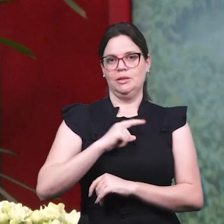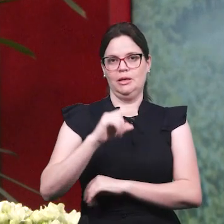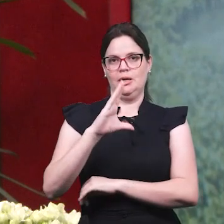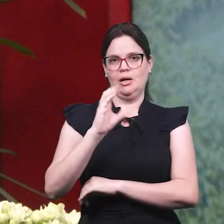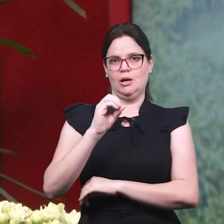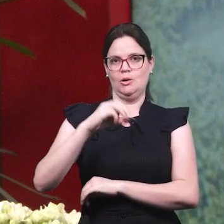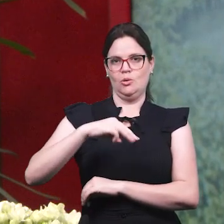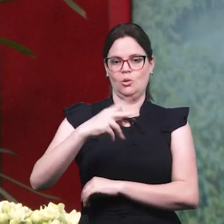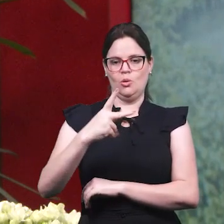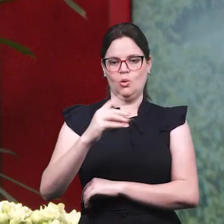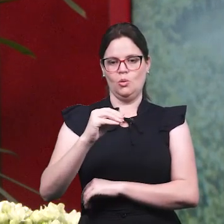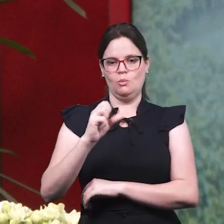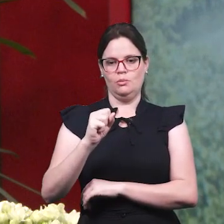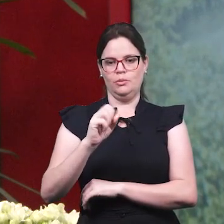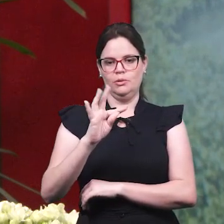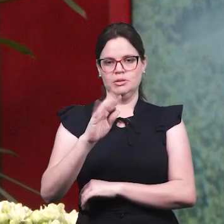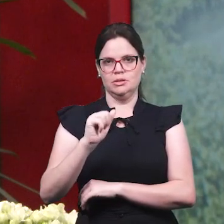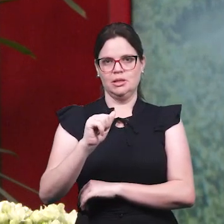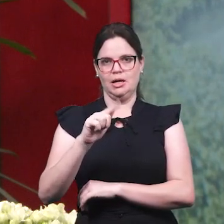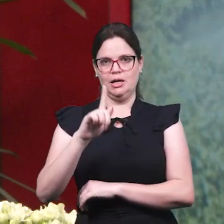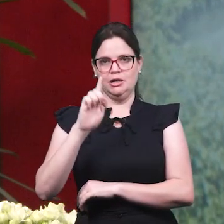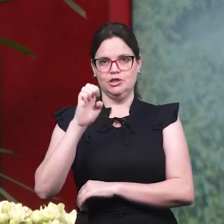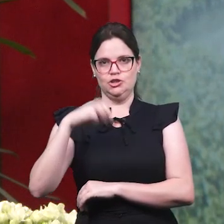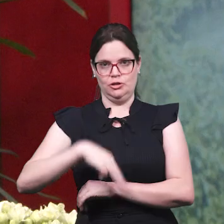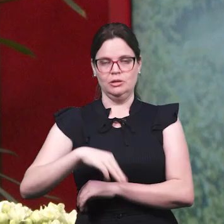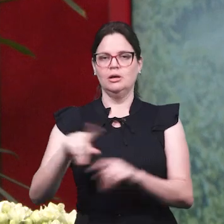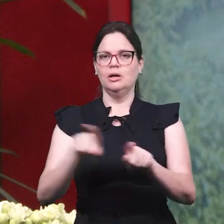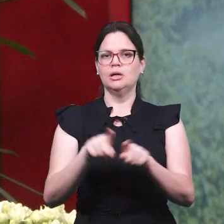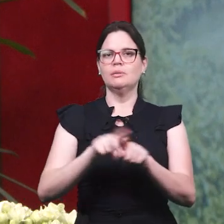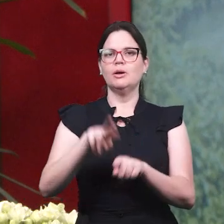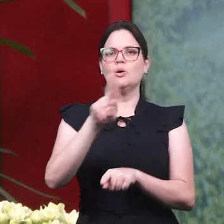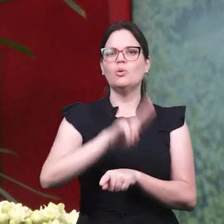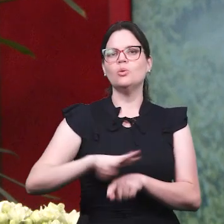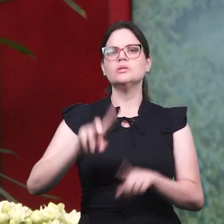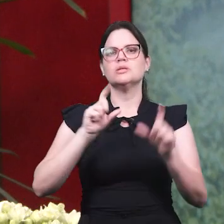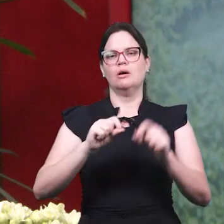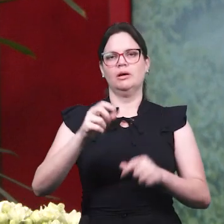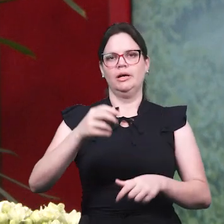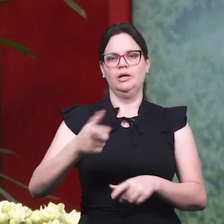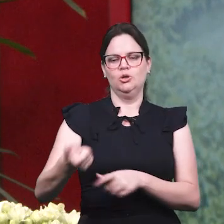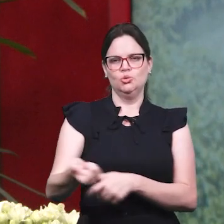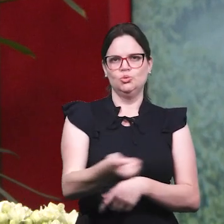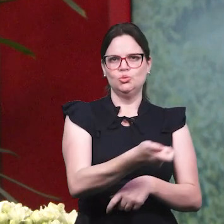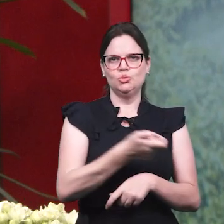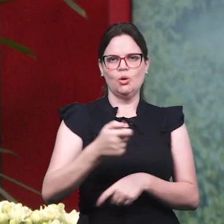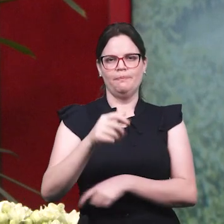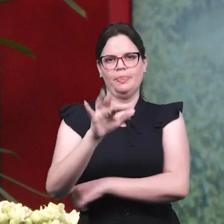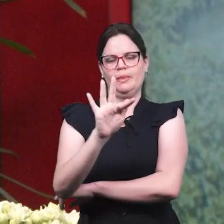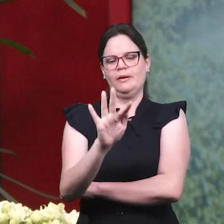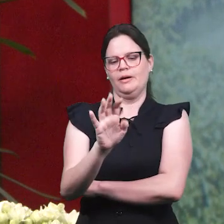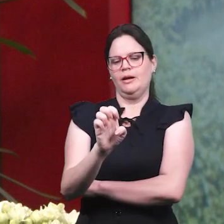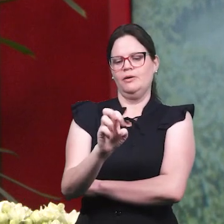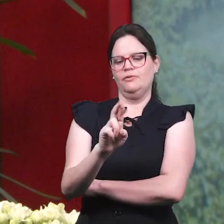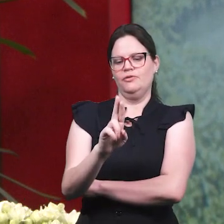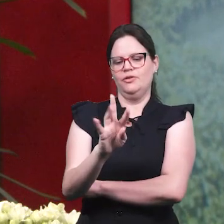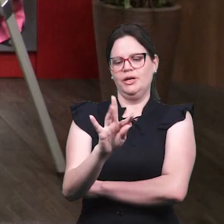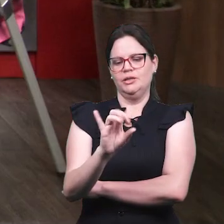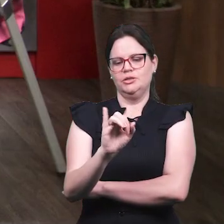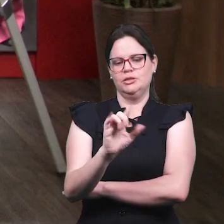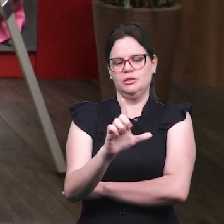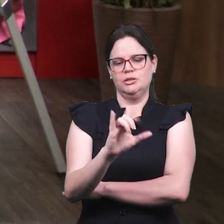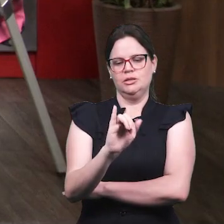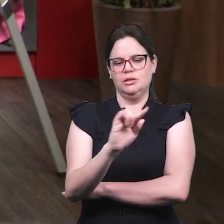compostagem e uso de fertilizantes orgânicos. É uma prática que é adotada já há